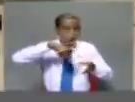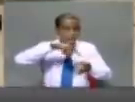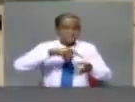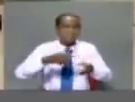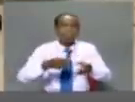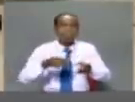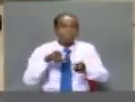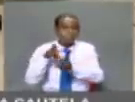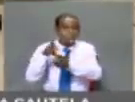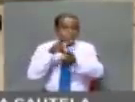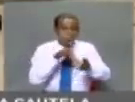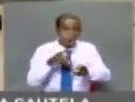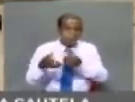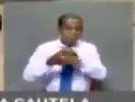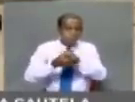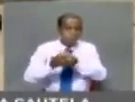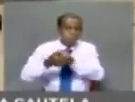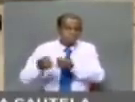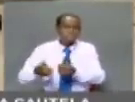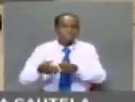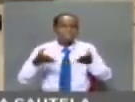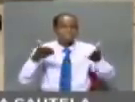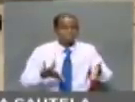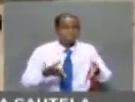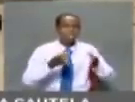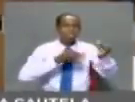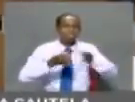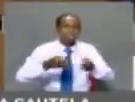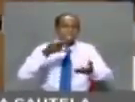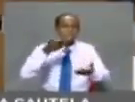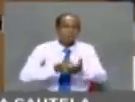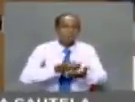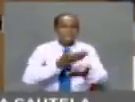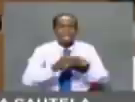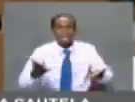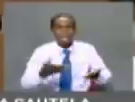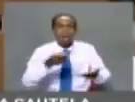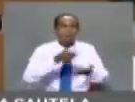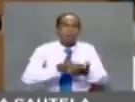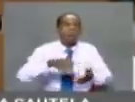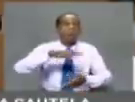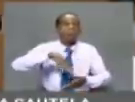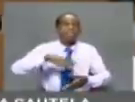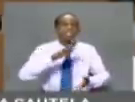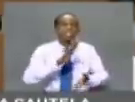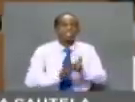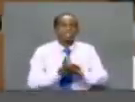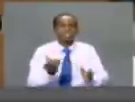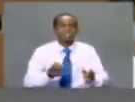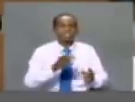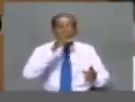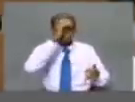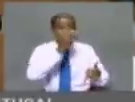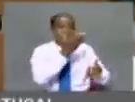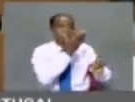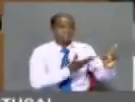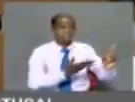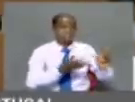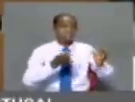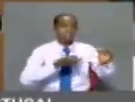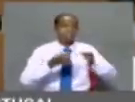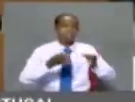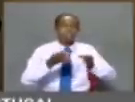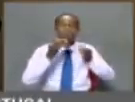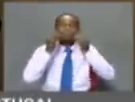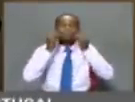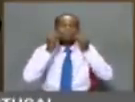a necessidade da prestação de contas à população. Alguém decidiu num Estado democrático de direito, nessa